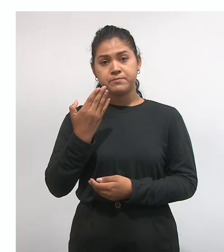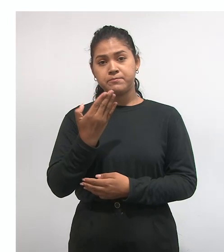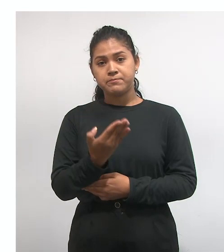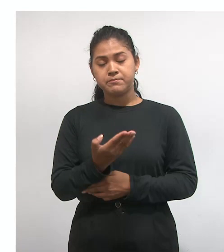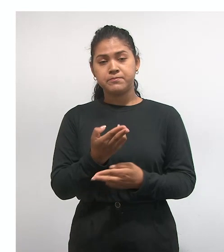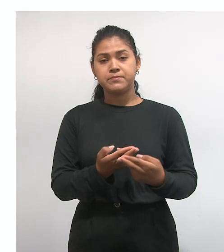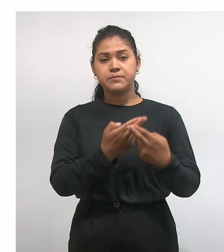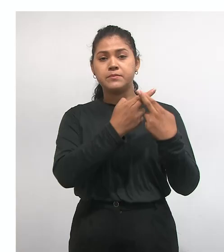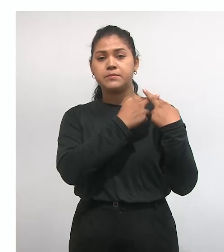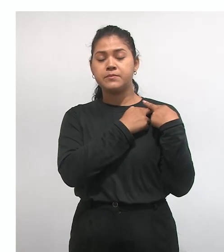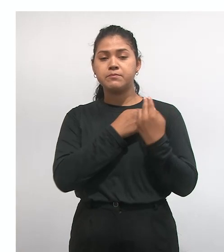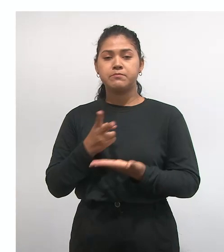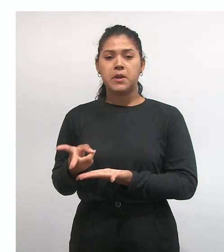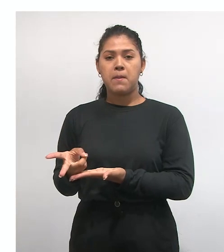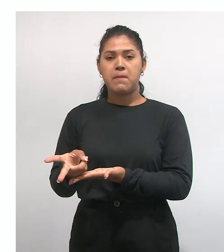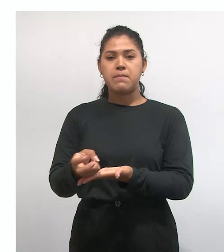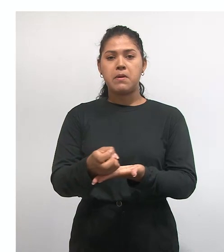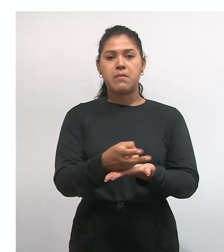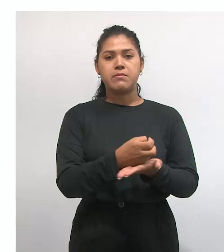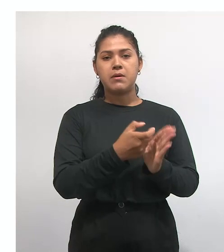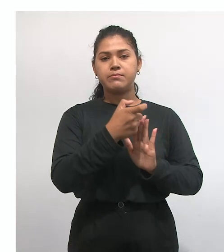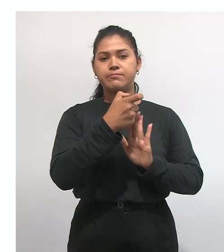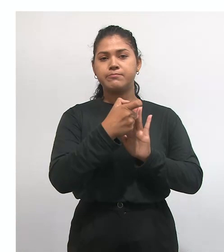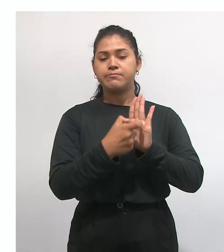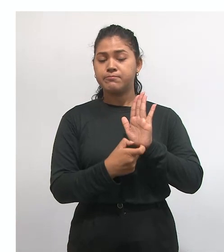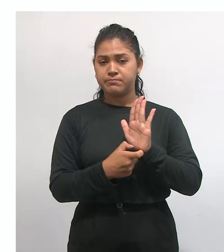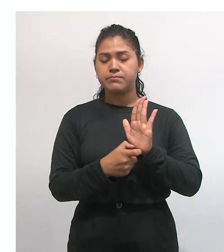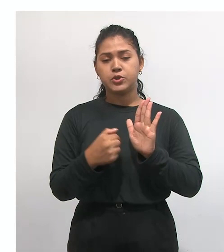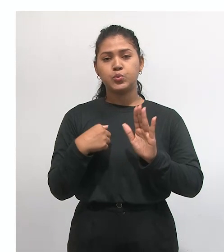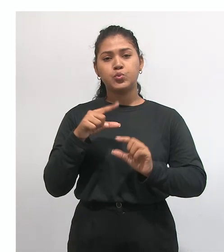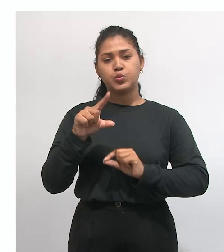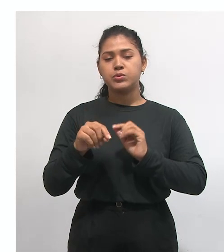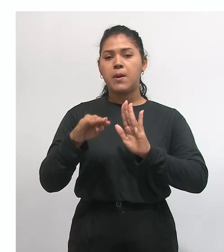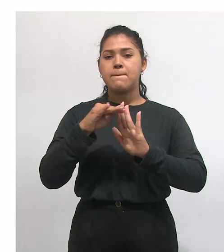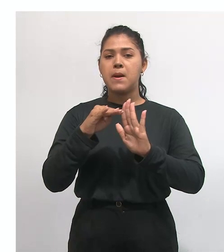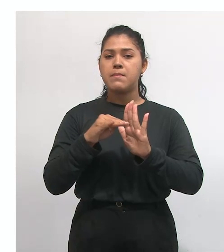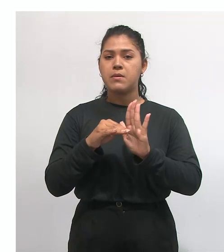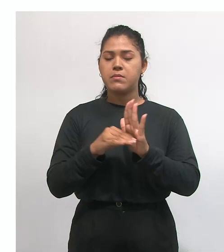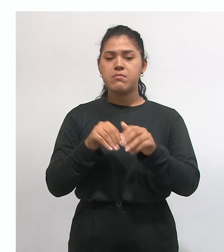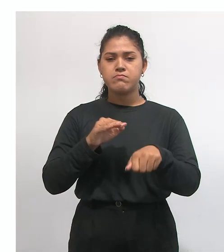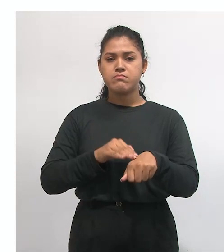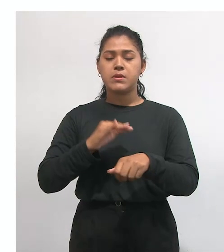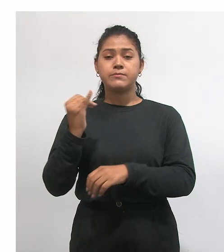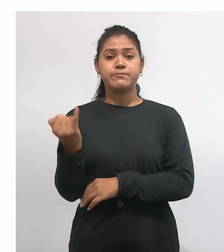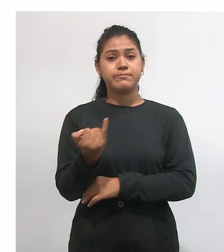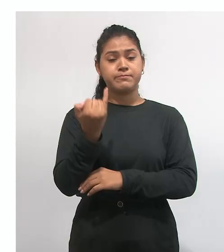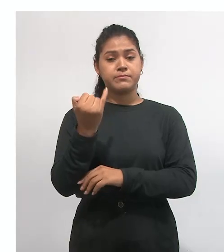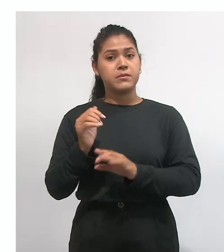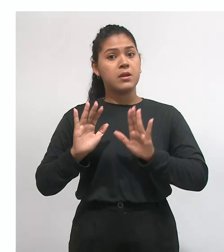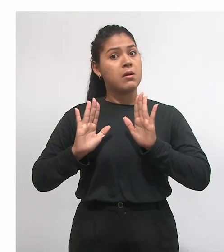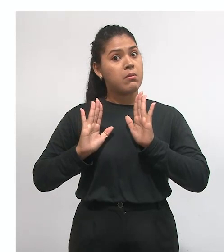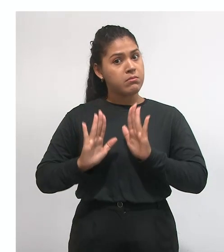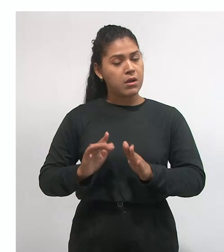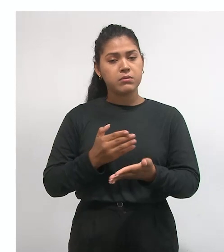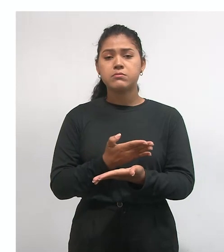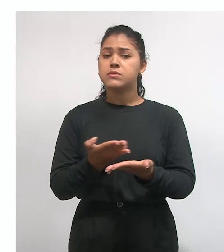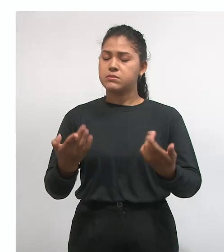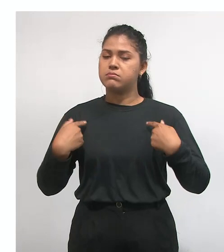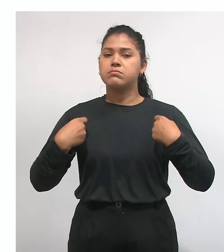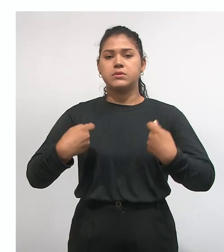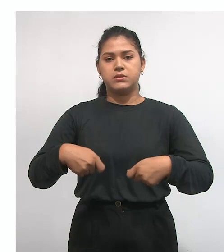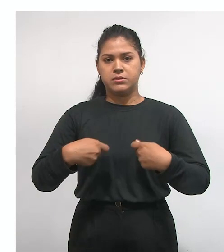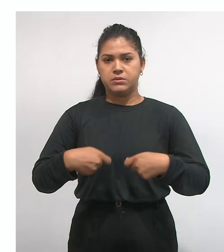responsabilidade tributária, onde eu separei os principais pontos aqui para a nossa videoaula. No entanto, você